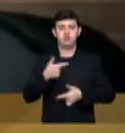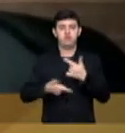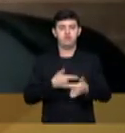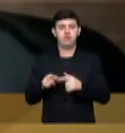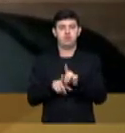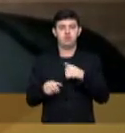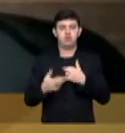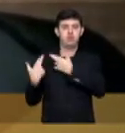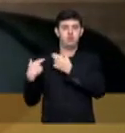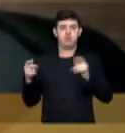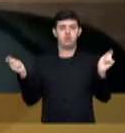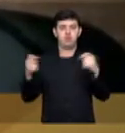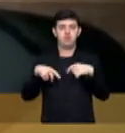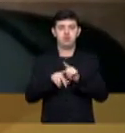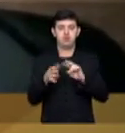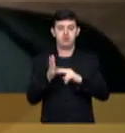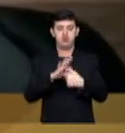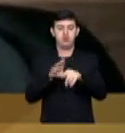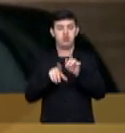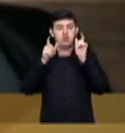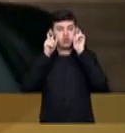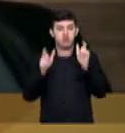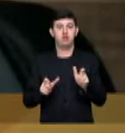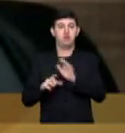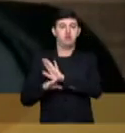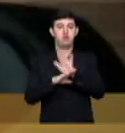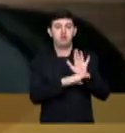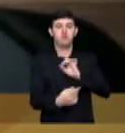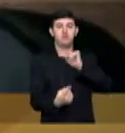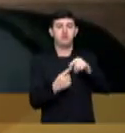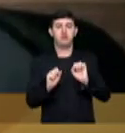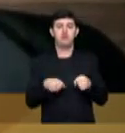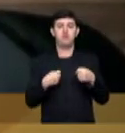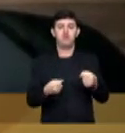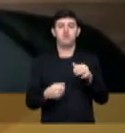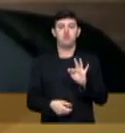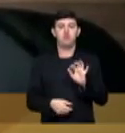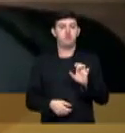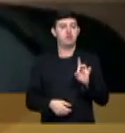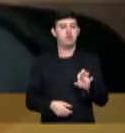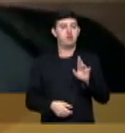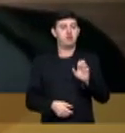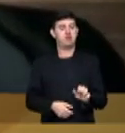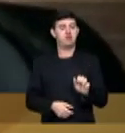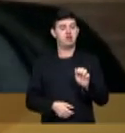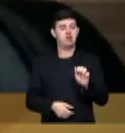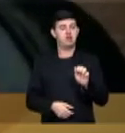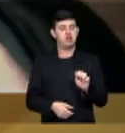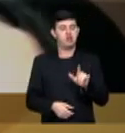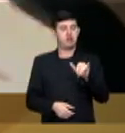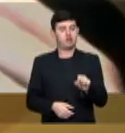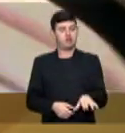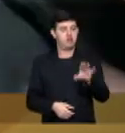compreende compatibilizar interesses para o reforço do federalismo cooperativo em uma